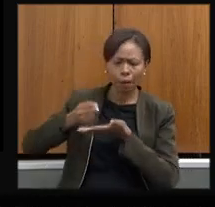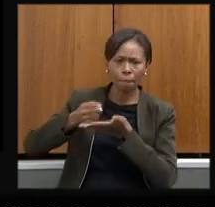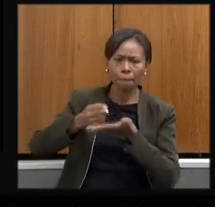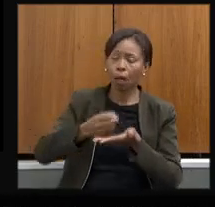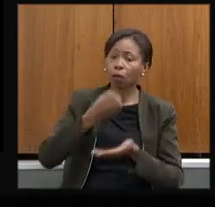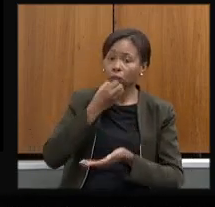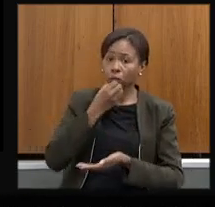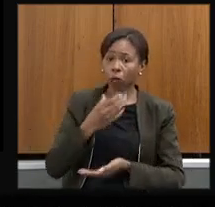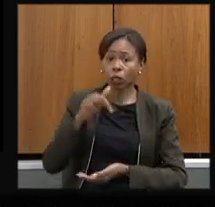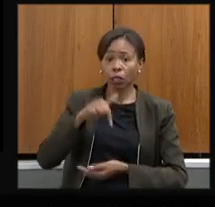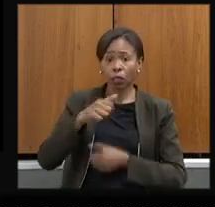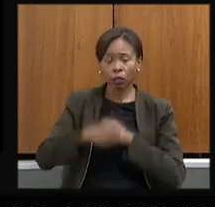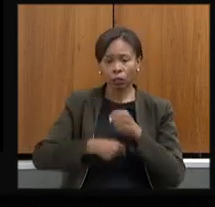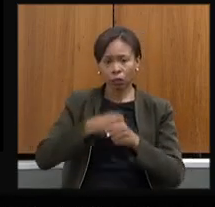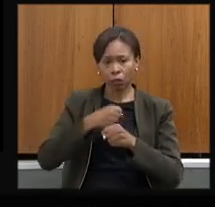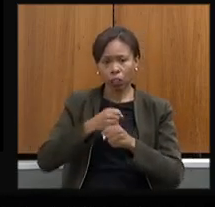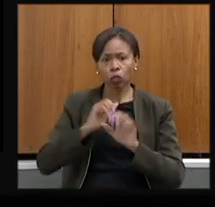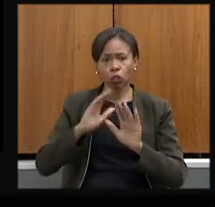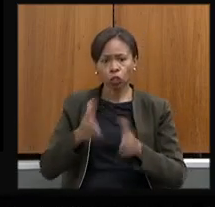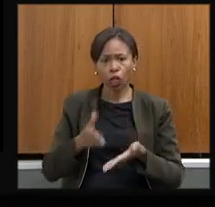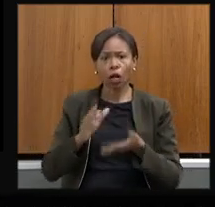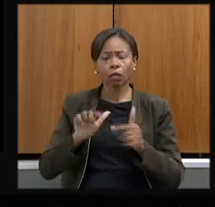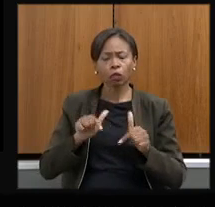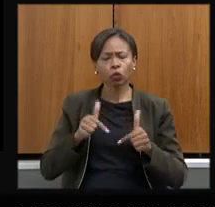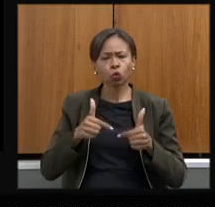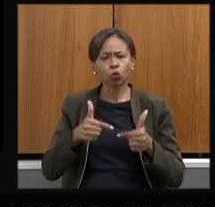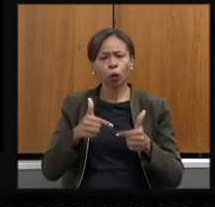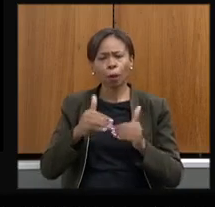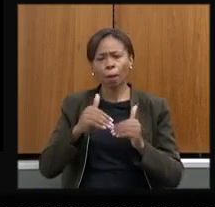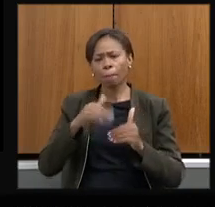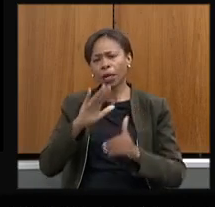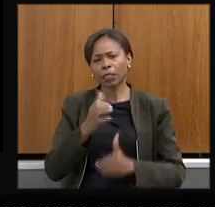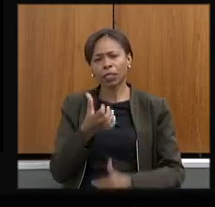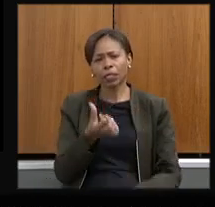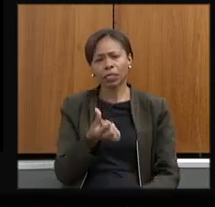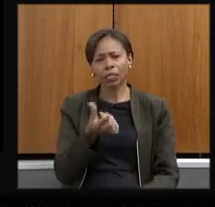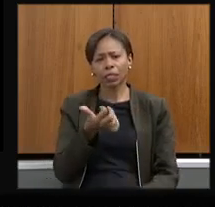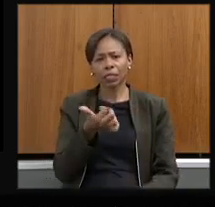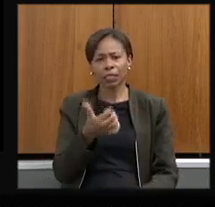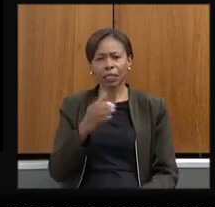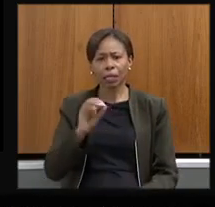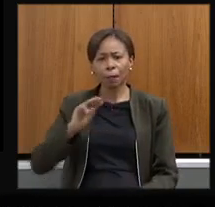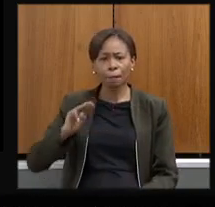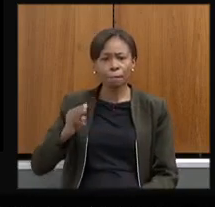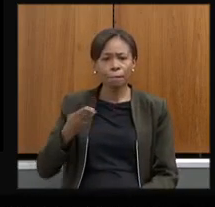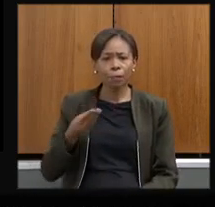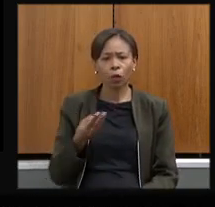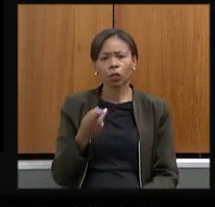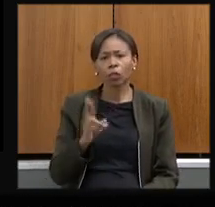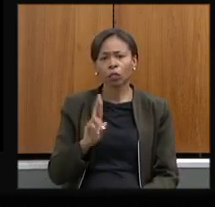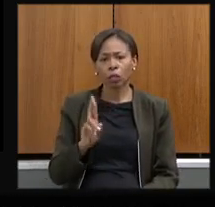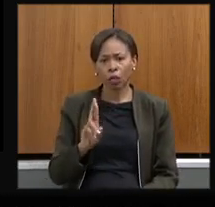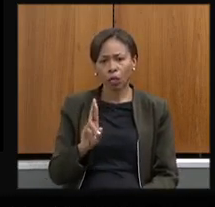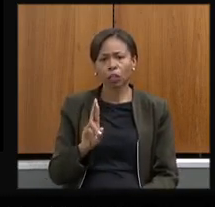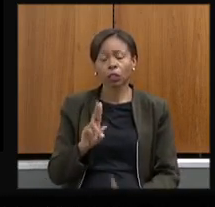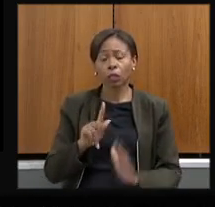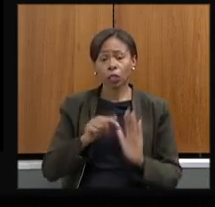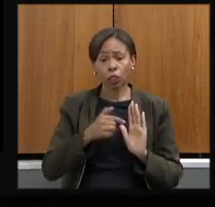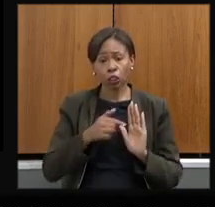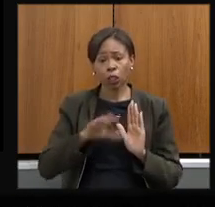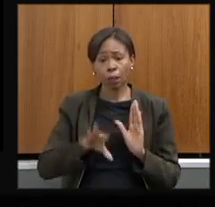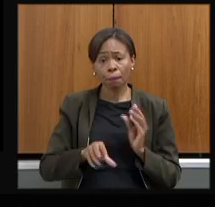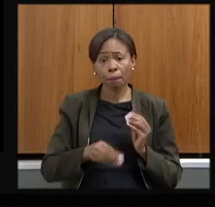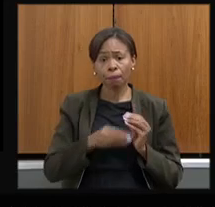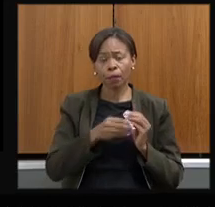então esse ano nós já temos um execução de mais de 610 milhões de reais de emendas